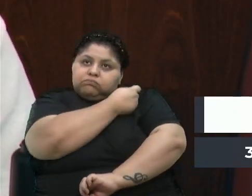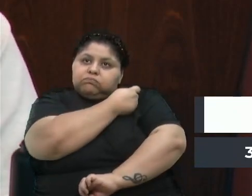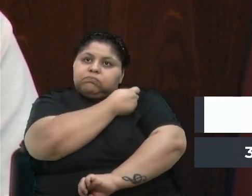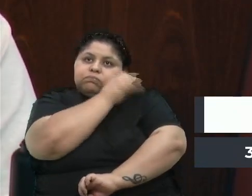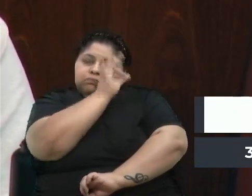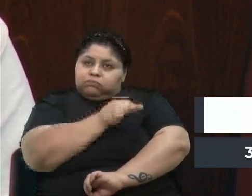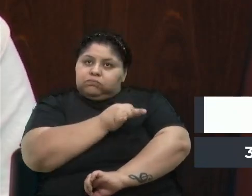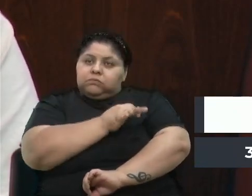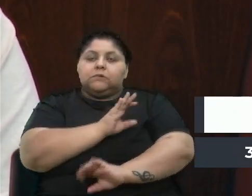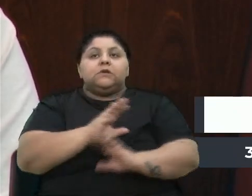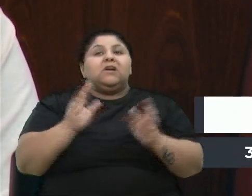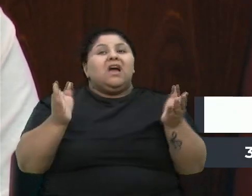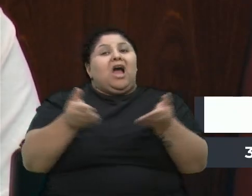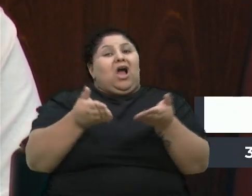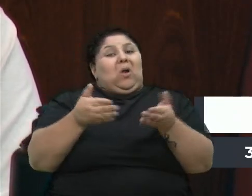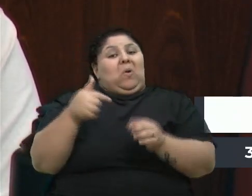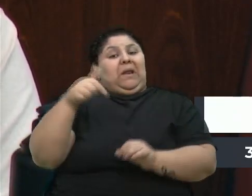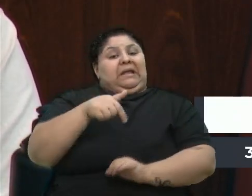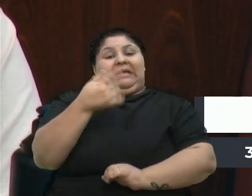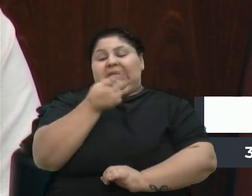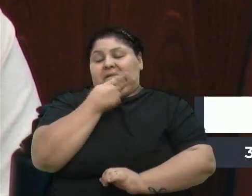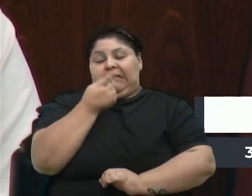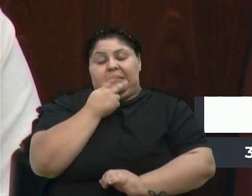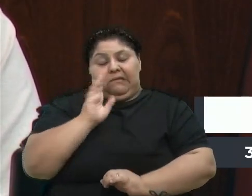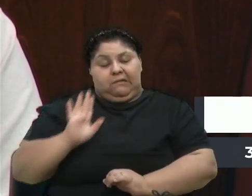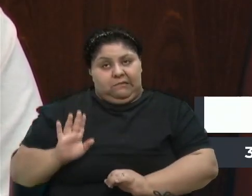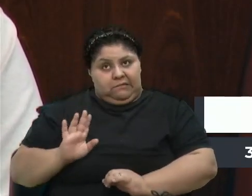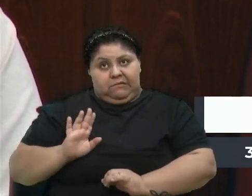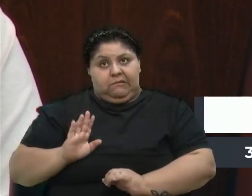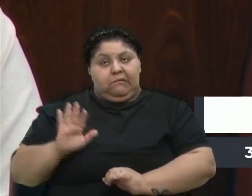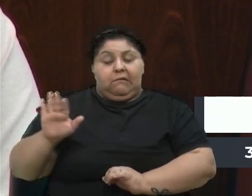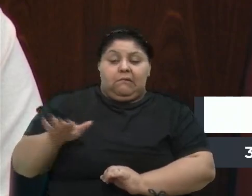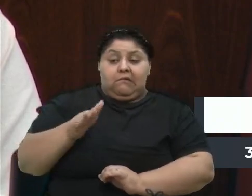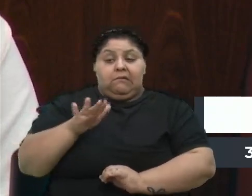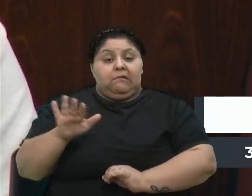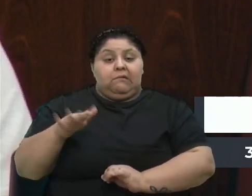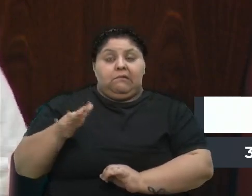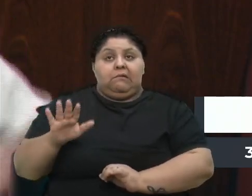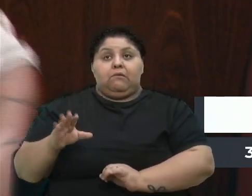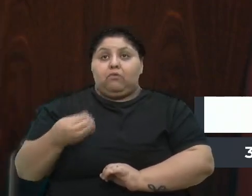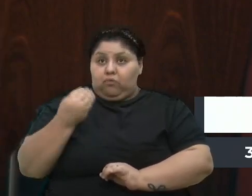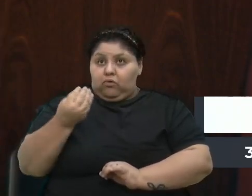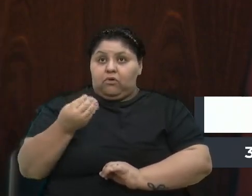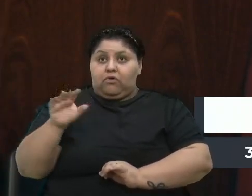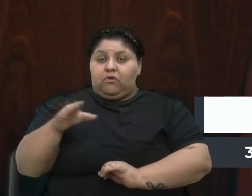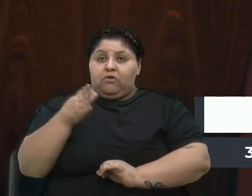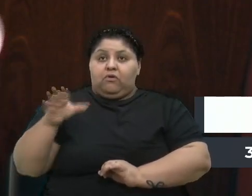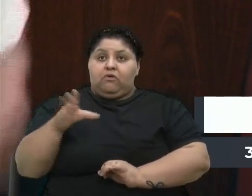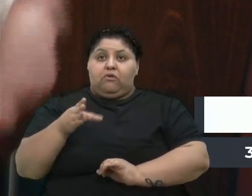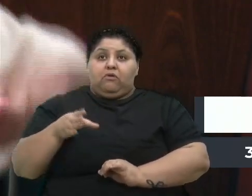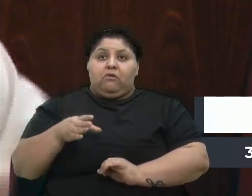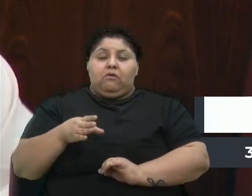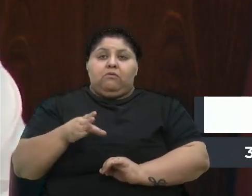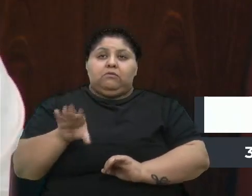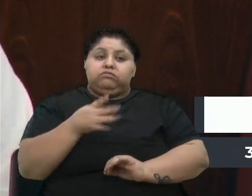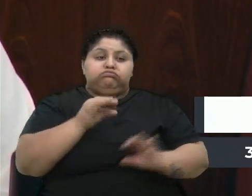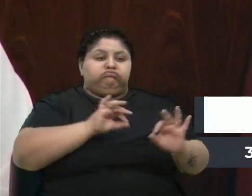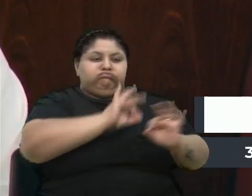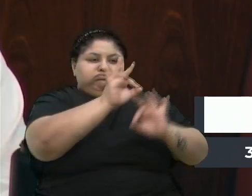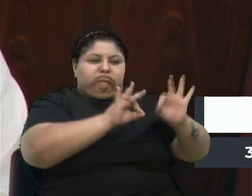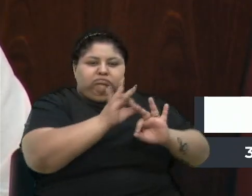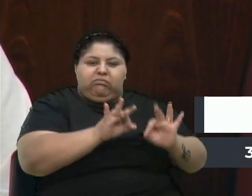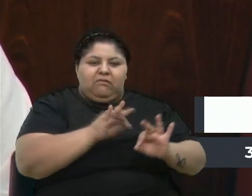efetivamente. Agora, vim com um discurso que às vezes beira, como a senhora falou, o higienismo, ele não vai resolver